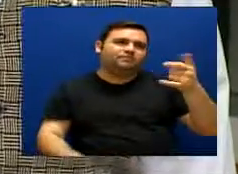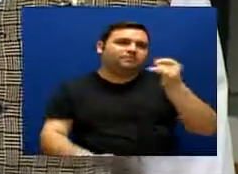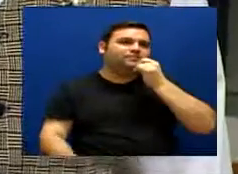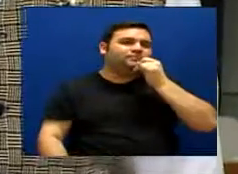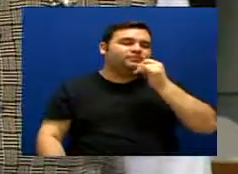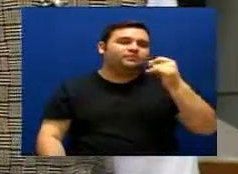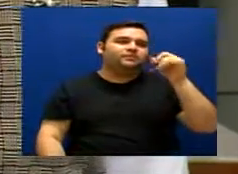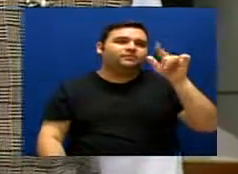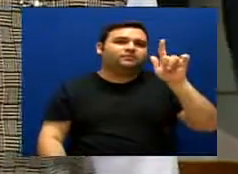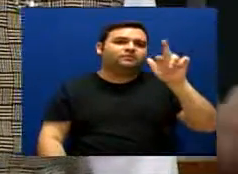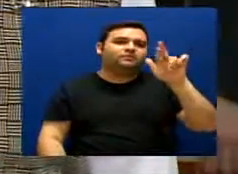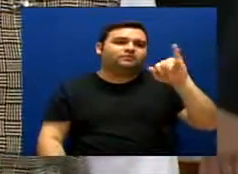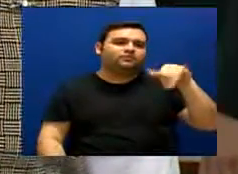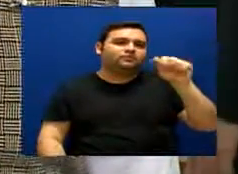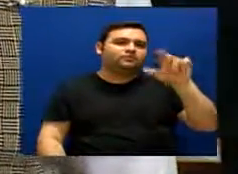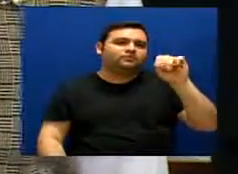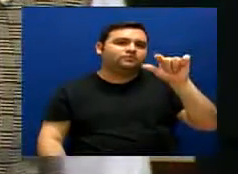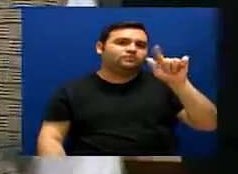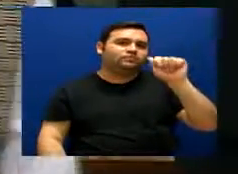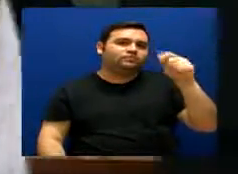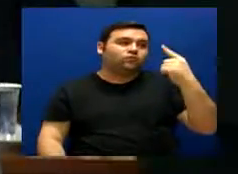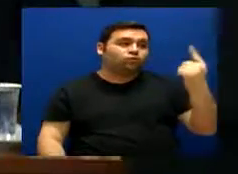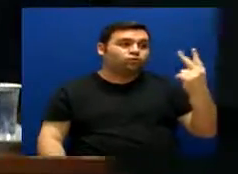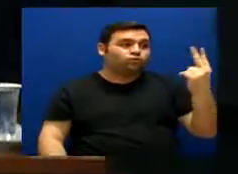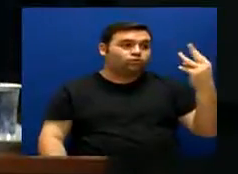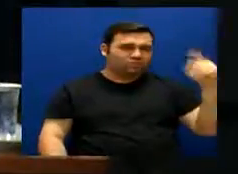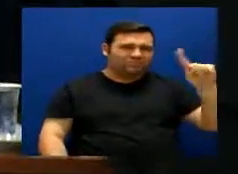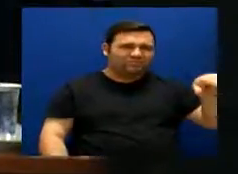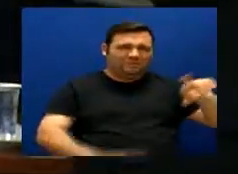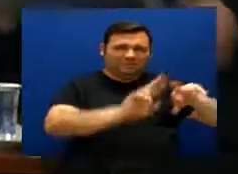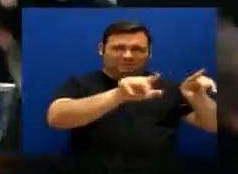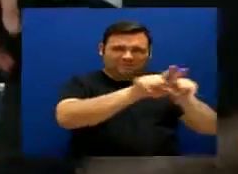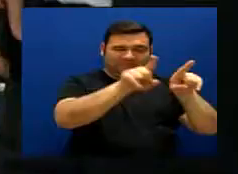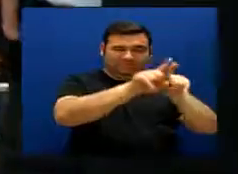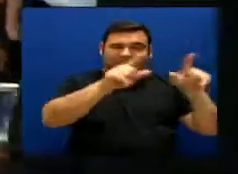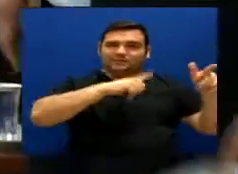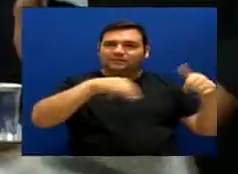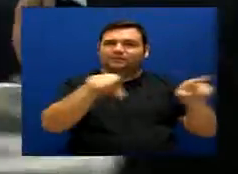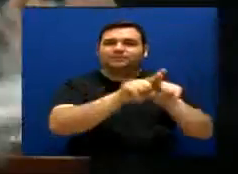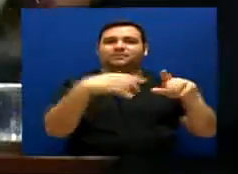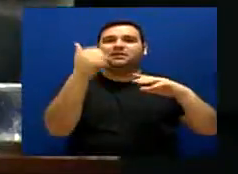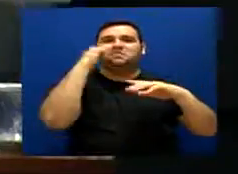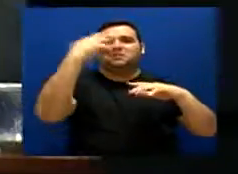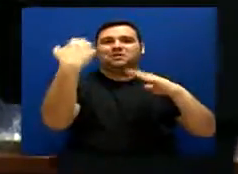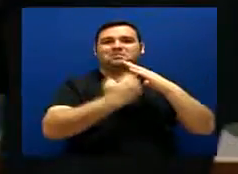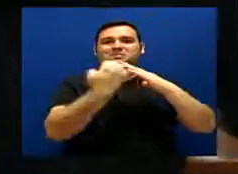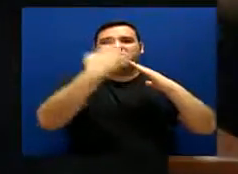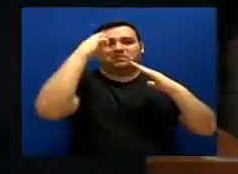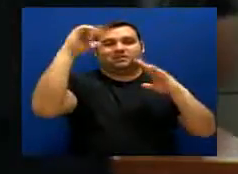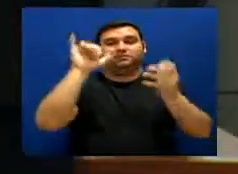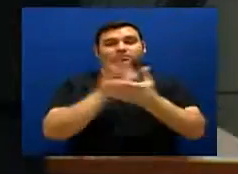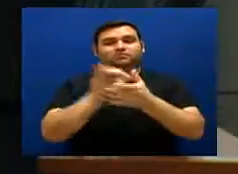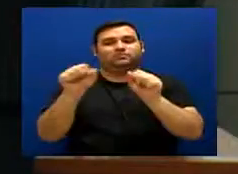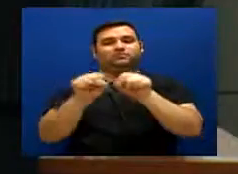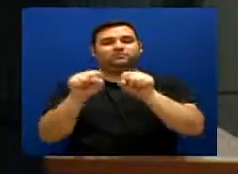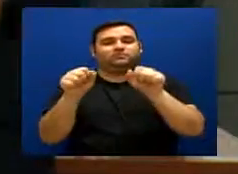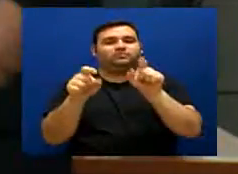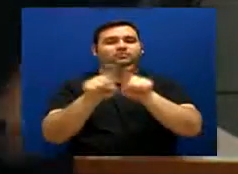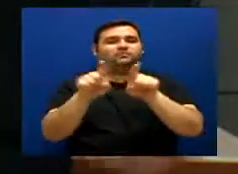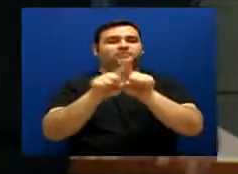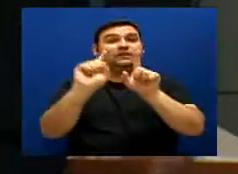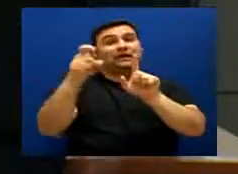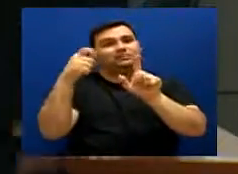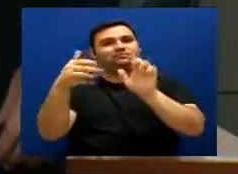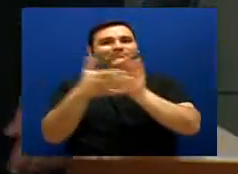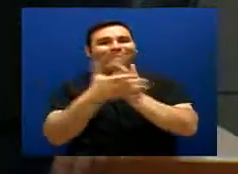1, 2 e 3 e outros, faz parte dessa empreendedora junto com seu marido. Ex,